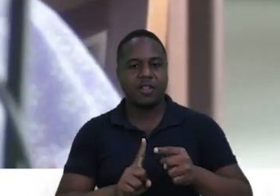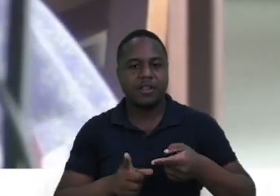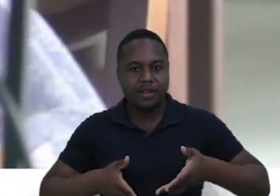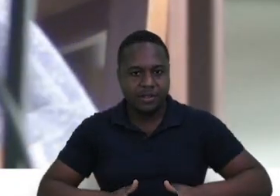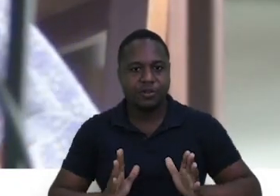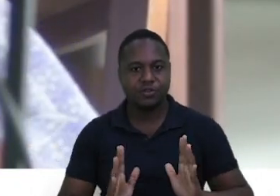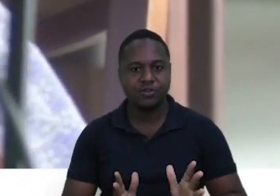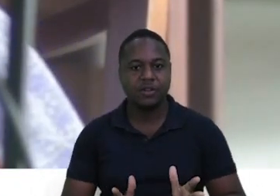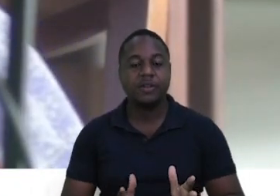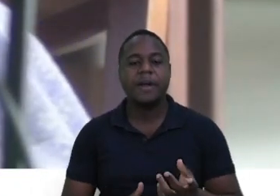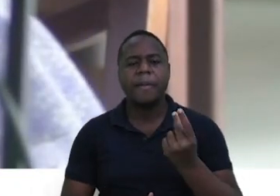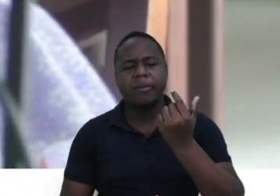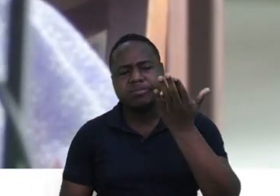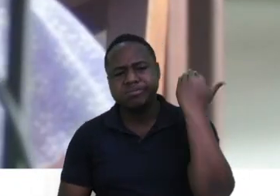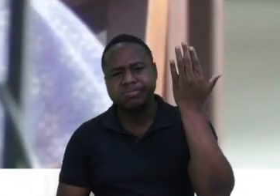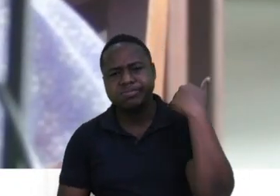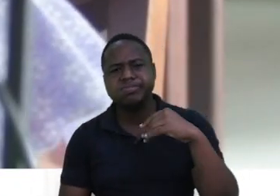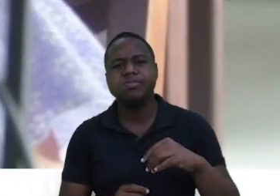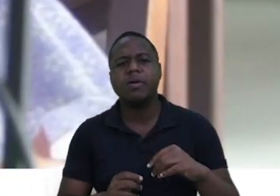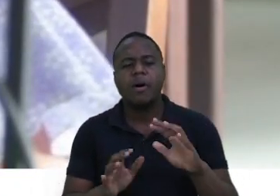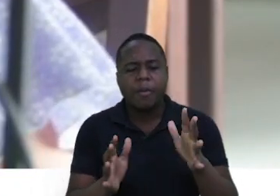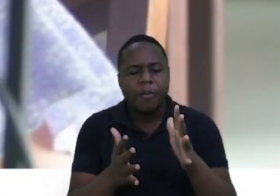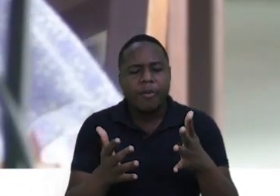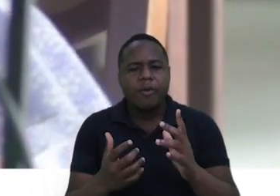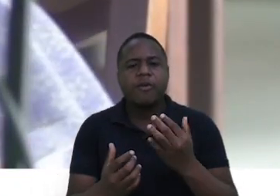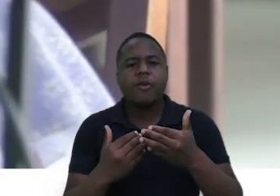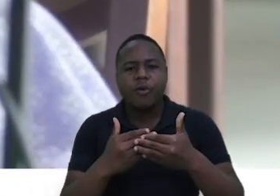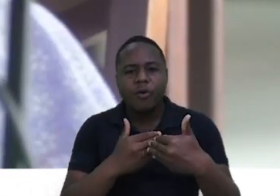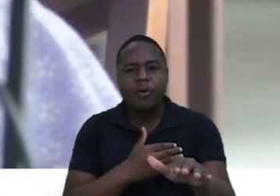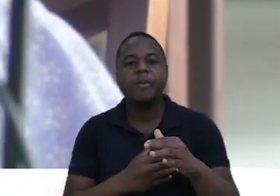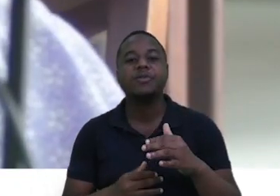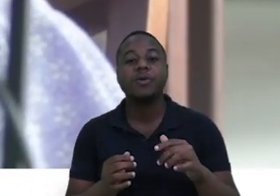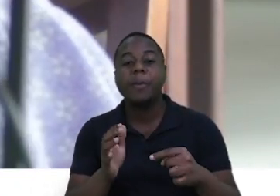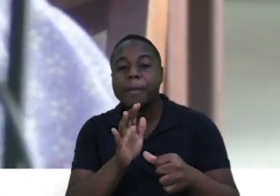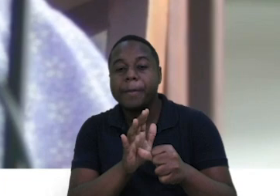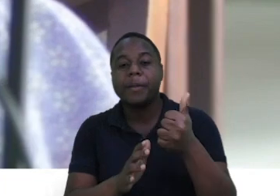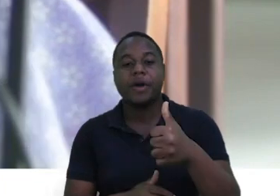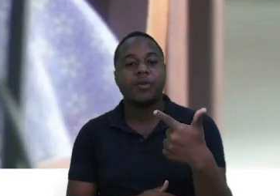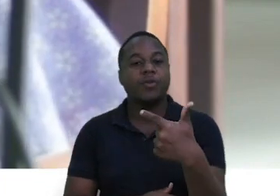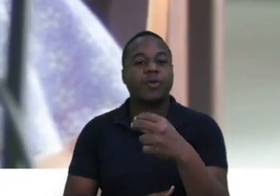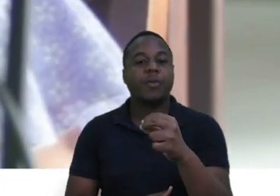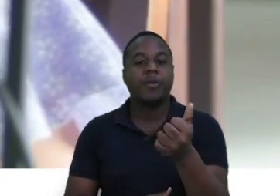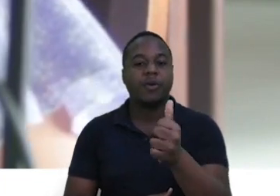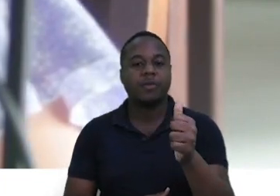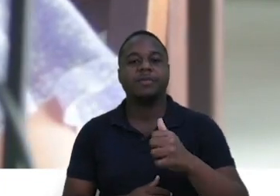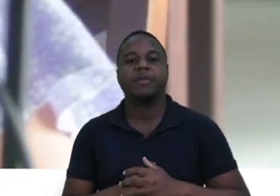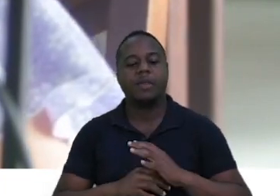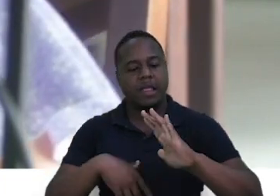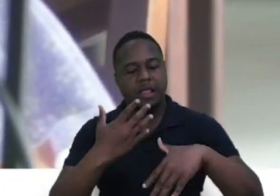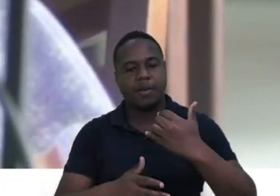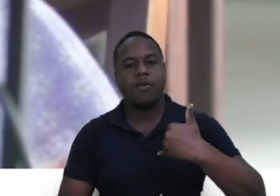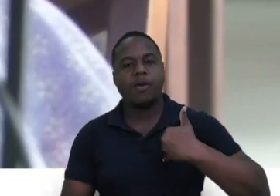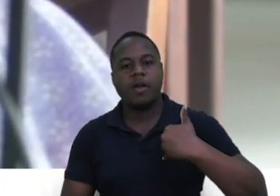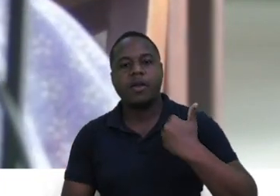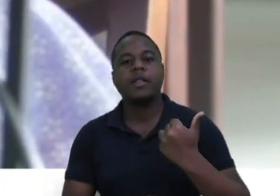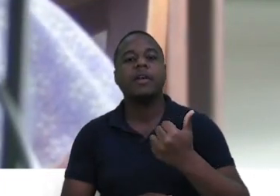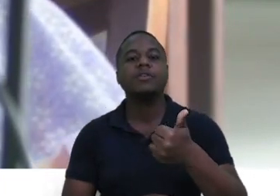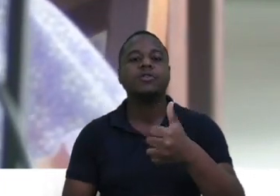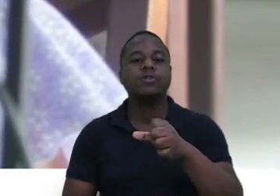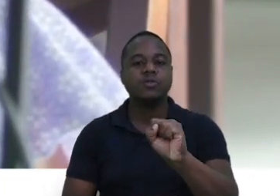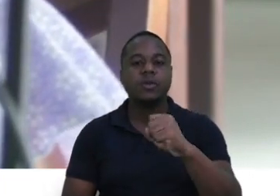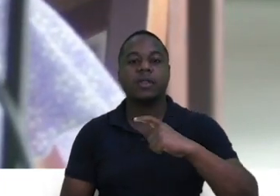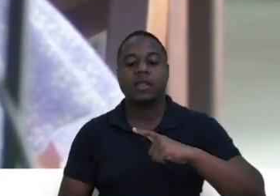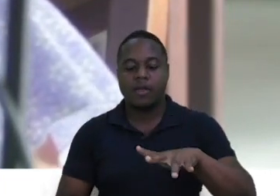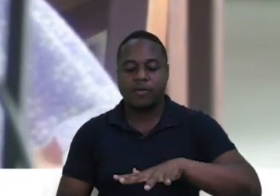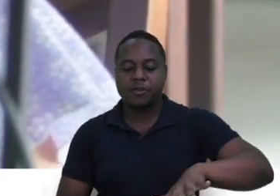que teve o primeiro contato com o forró em 2011, quando tinha 16 anos. Aos 18, teve o seu primeiro